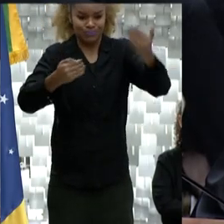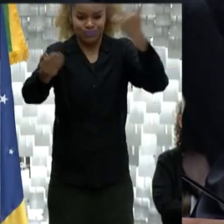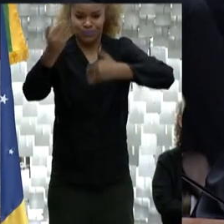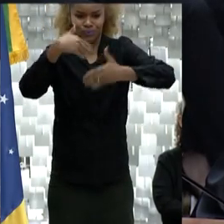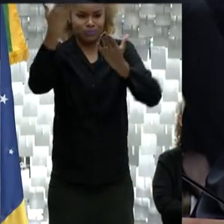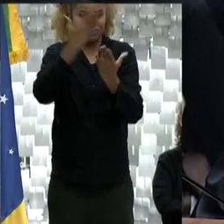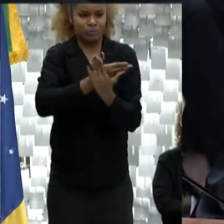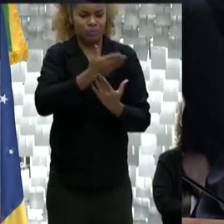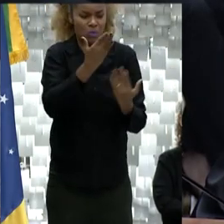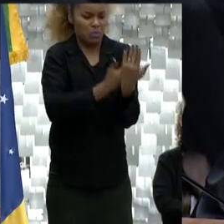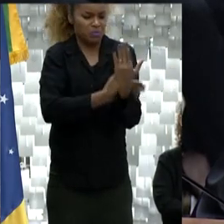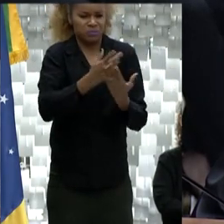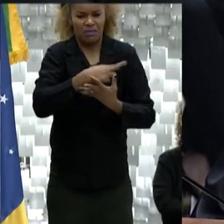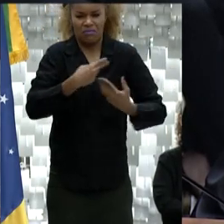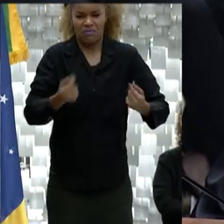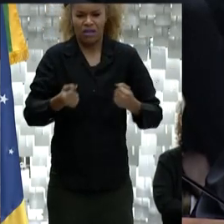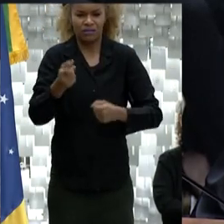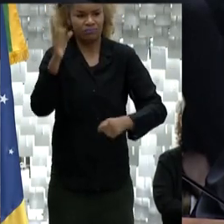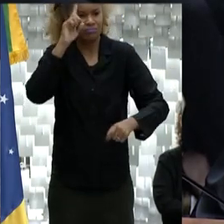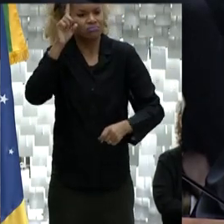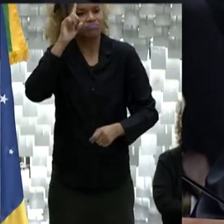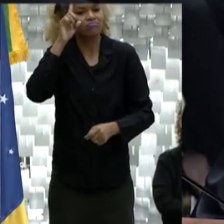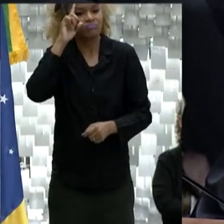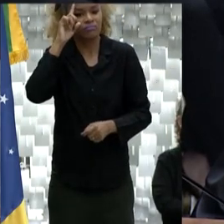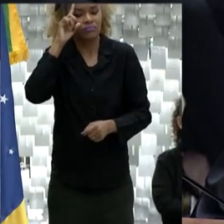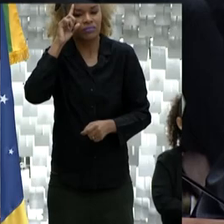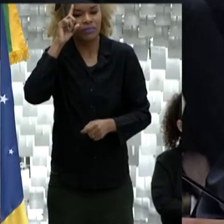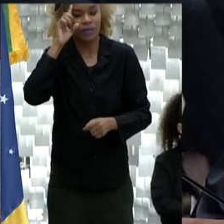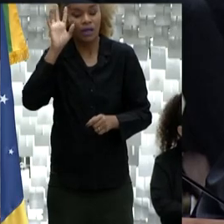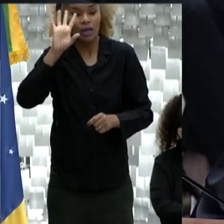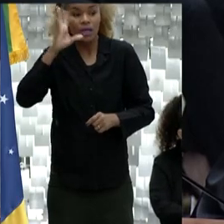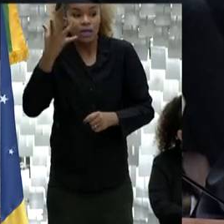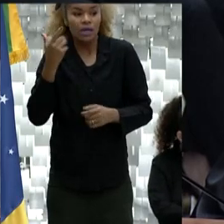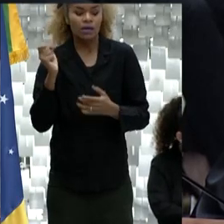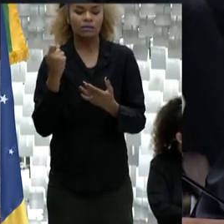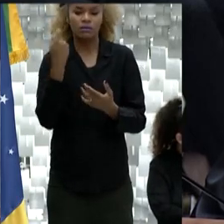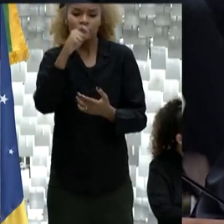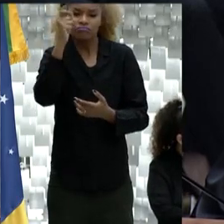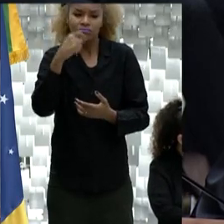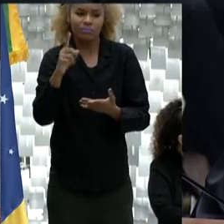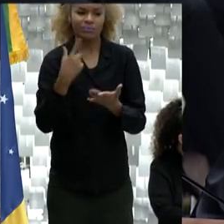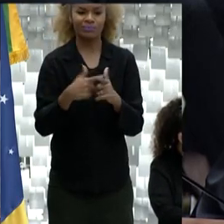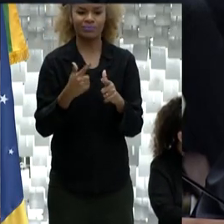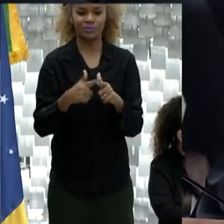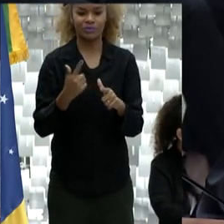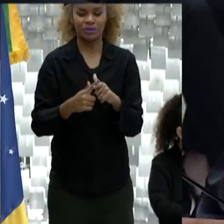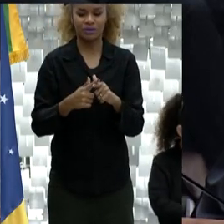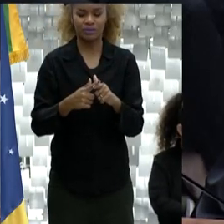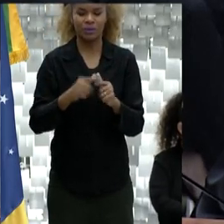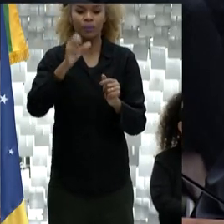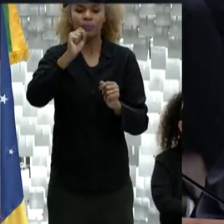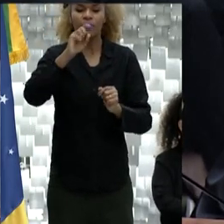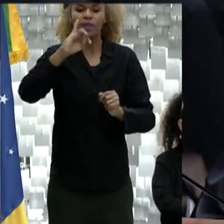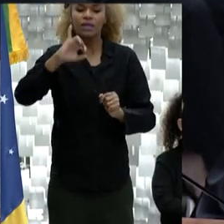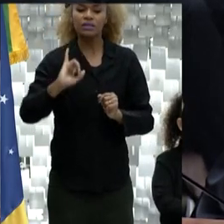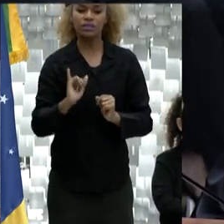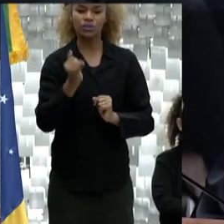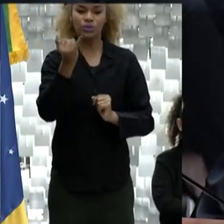os dias. A fim de corrigir essa disformidade, o Superior Tribunal de